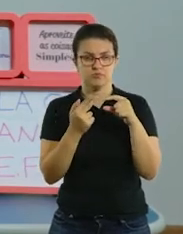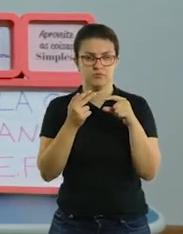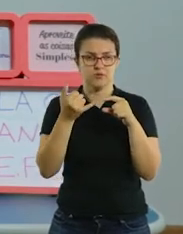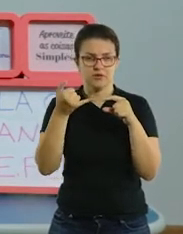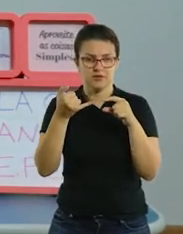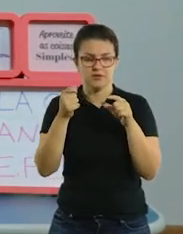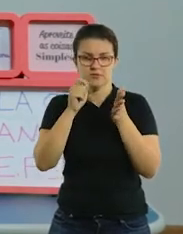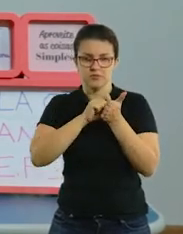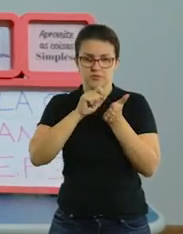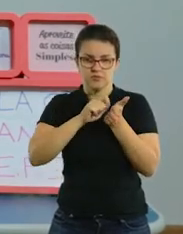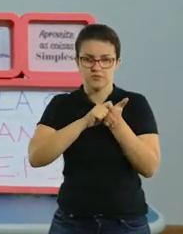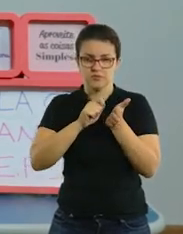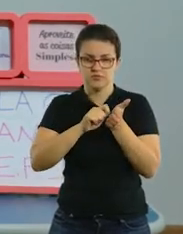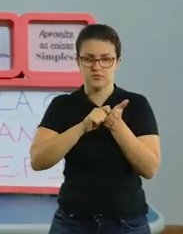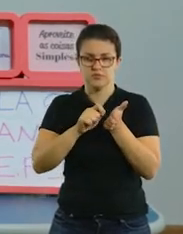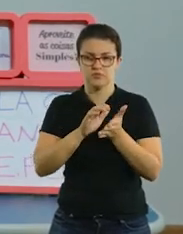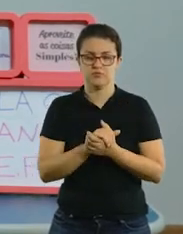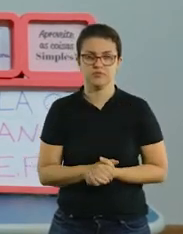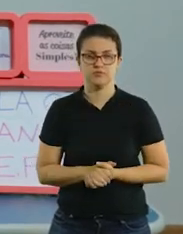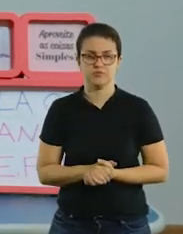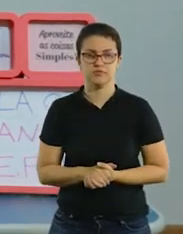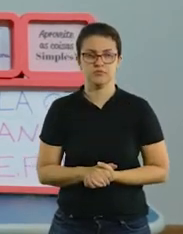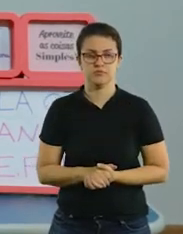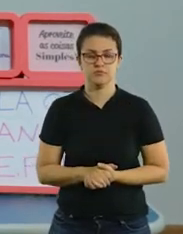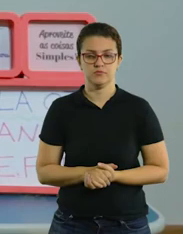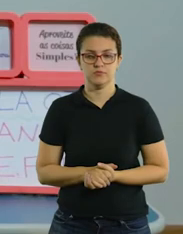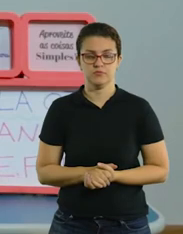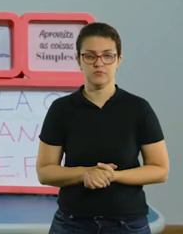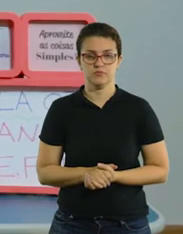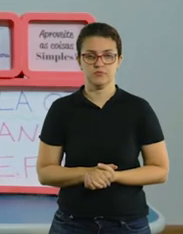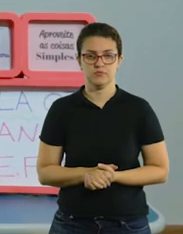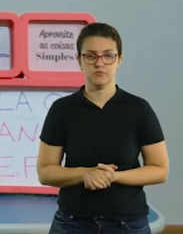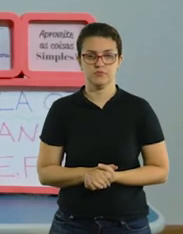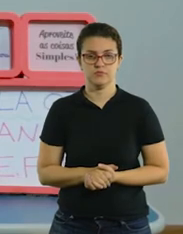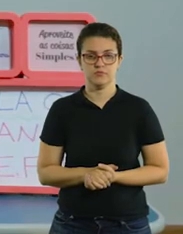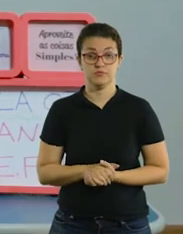Com canetão vocês vão confeccionar.